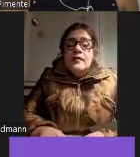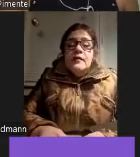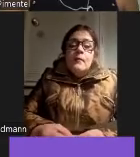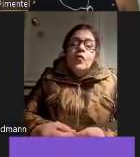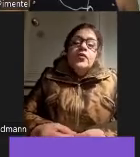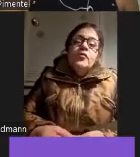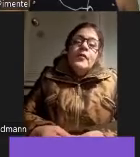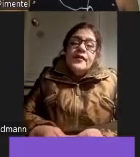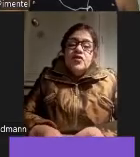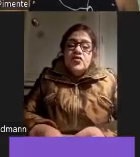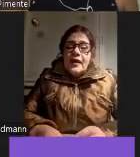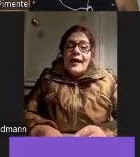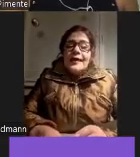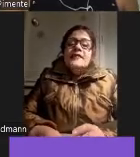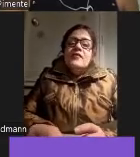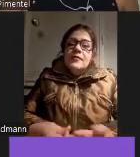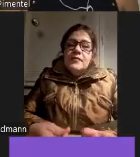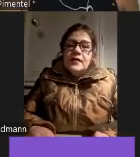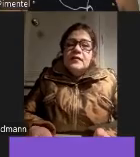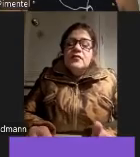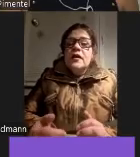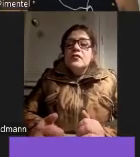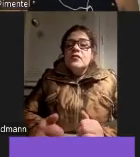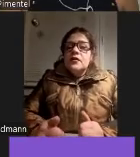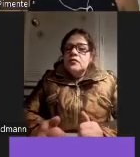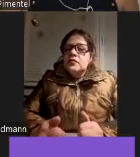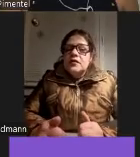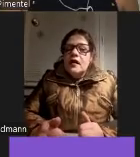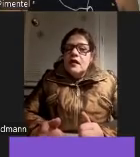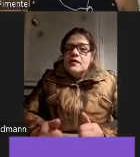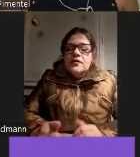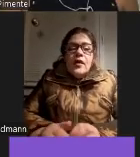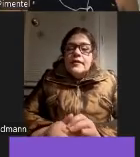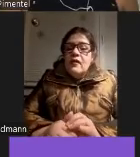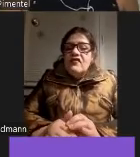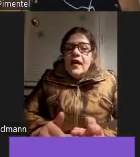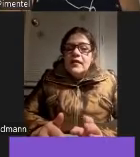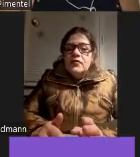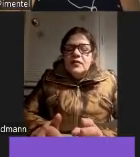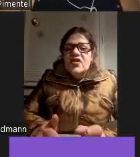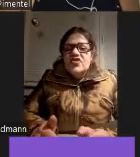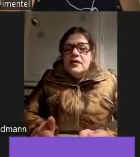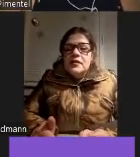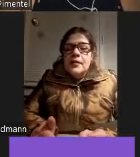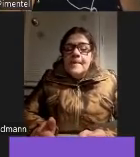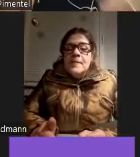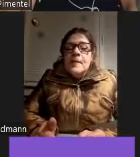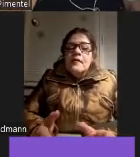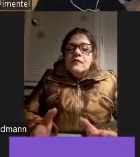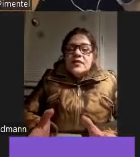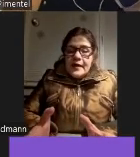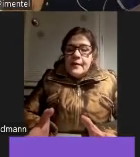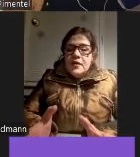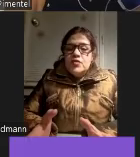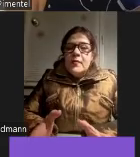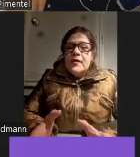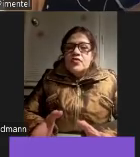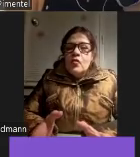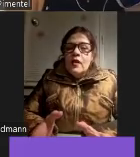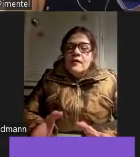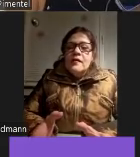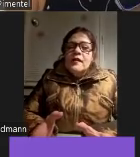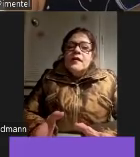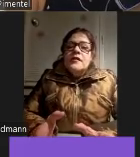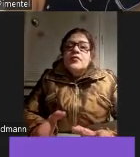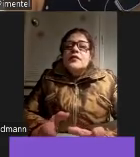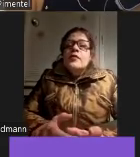flui muito mais ativamente do que durante o dia. Isso aí é um fato. Imagine que você é a mesma